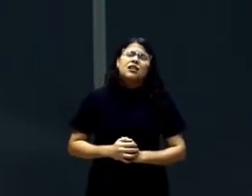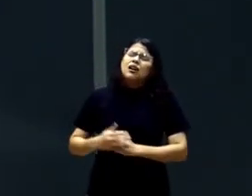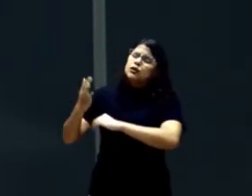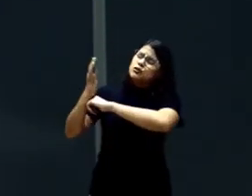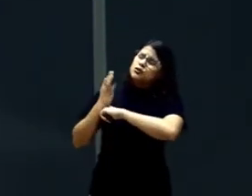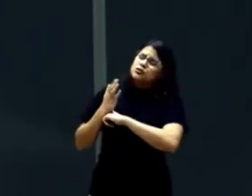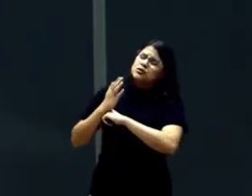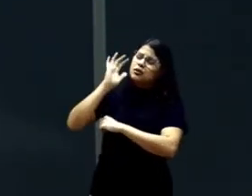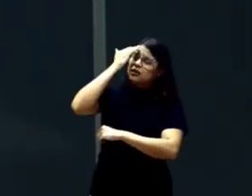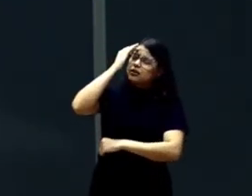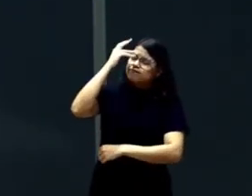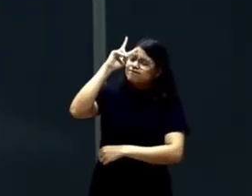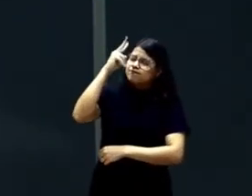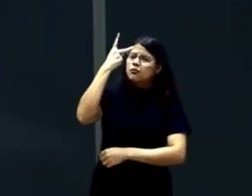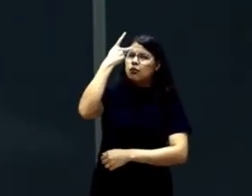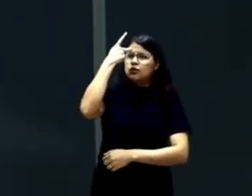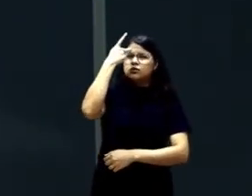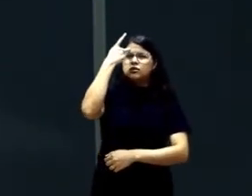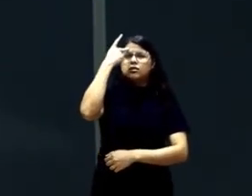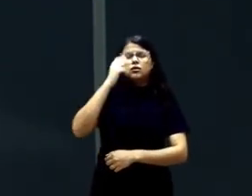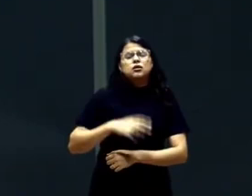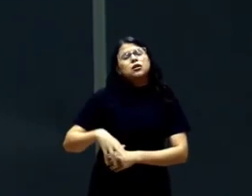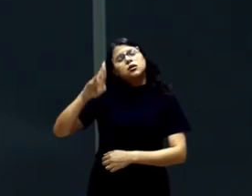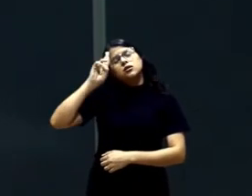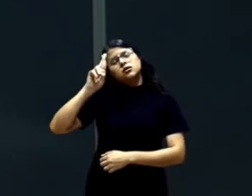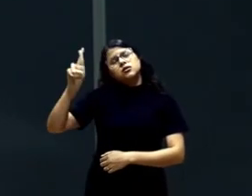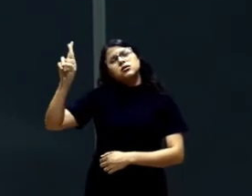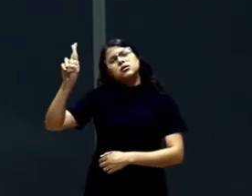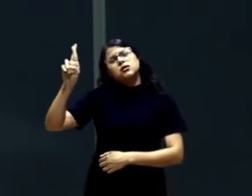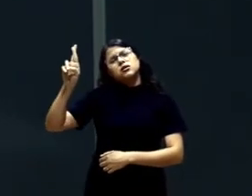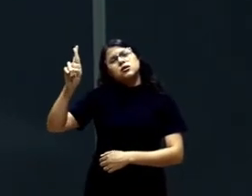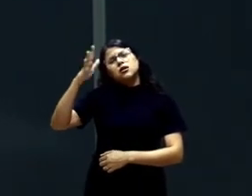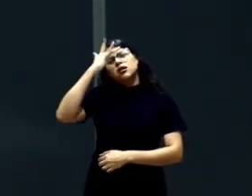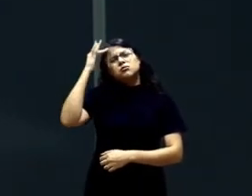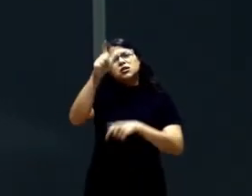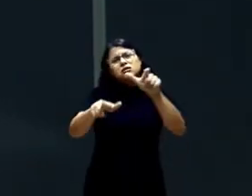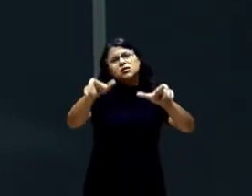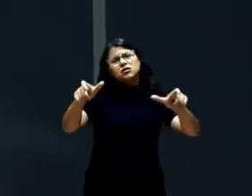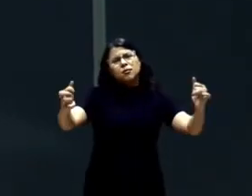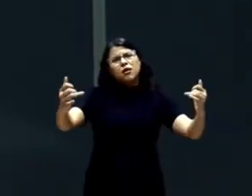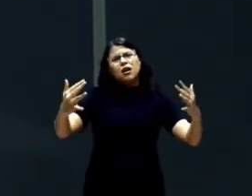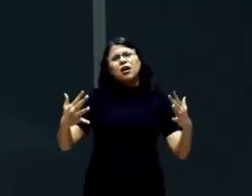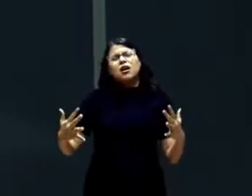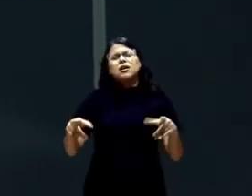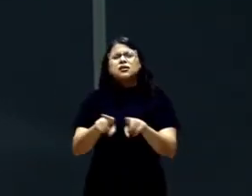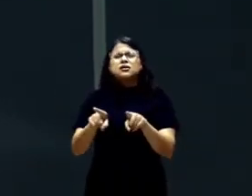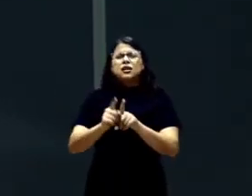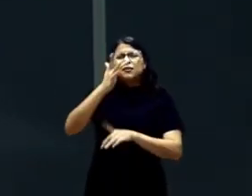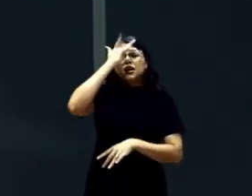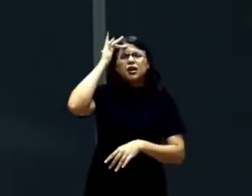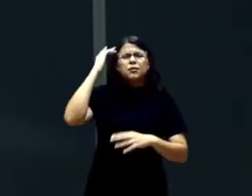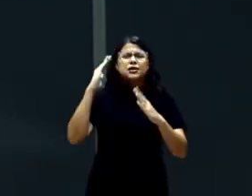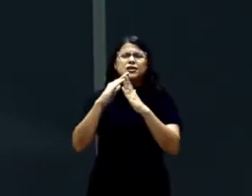entendermos o quanto é necessário. Visita, Senhor, esses que cultuaram conosco através da internet, os pedidos de